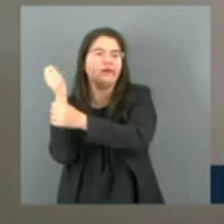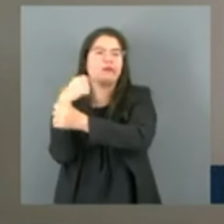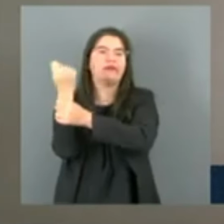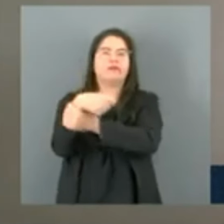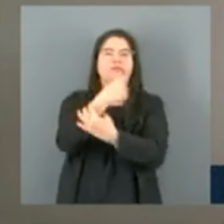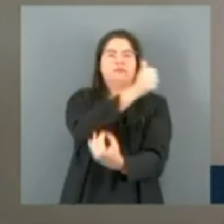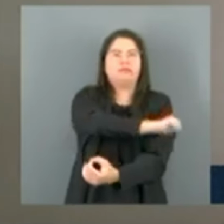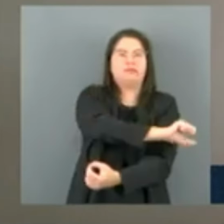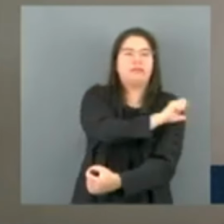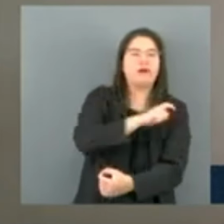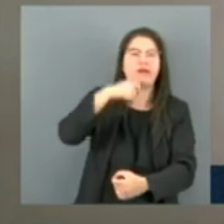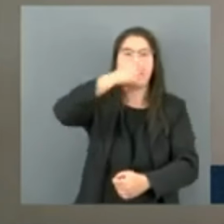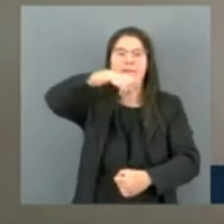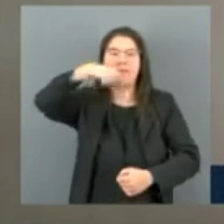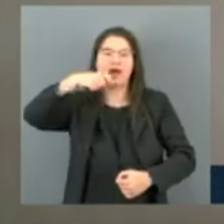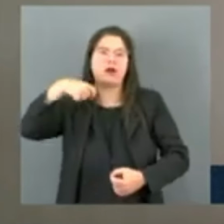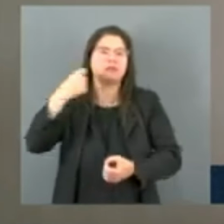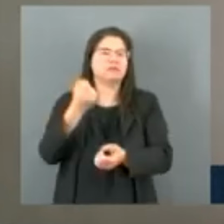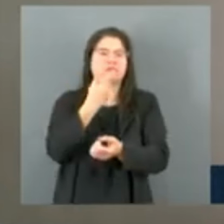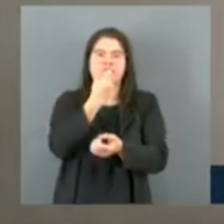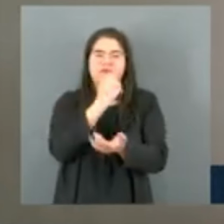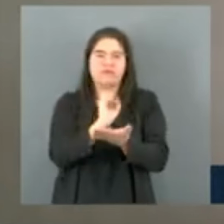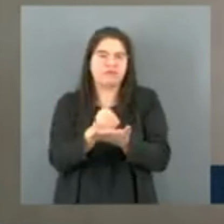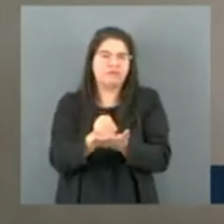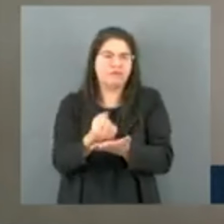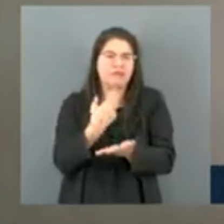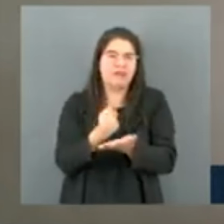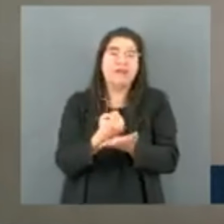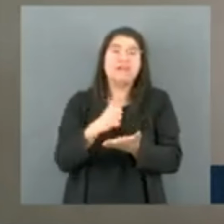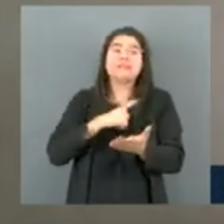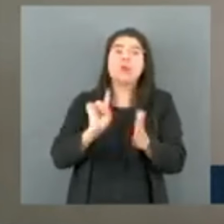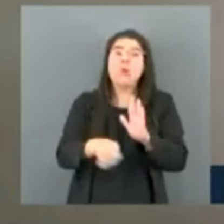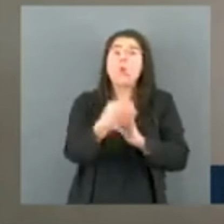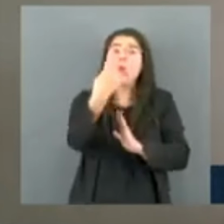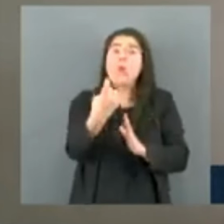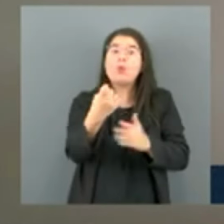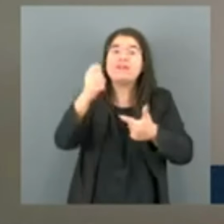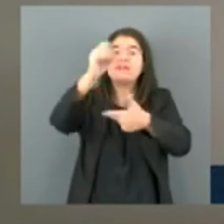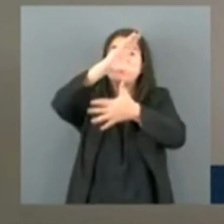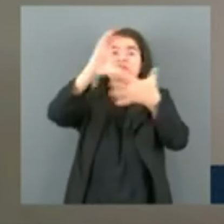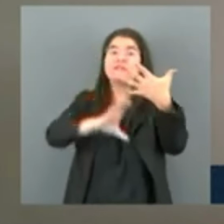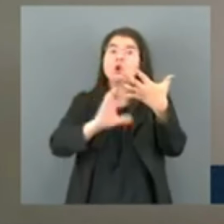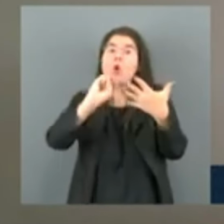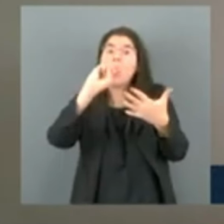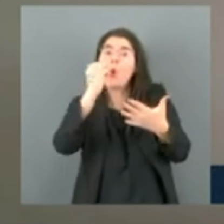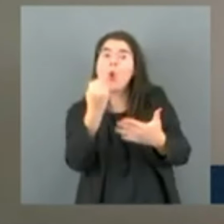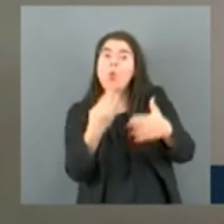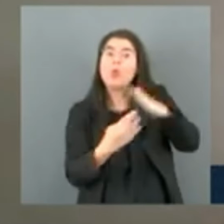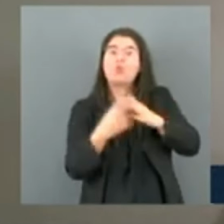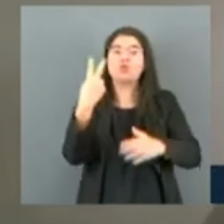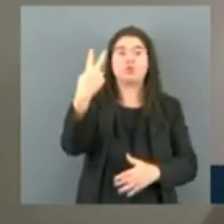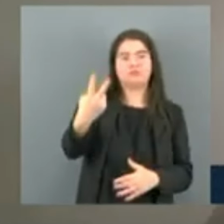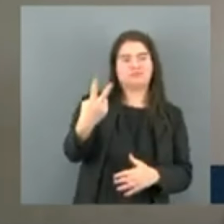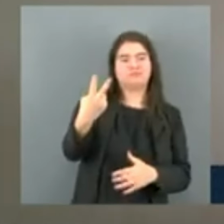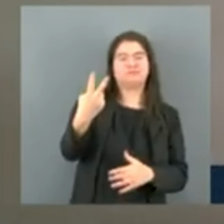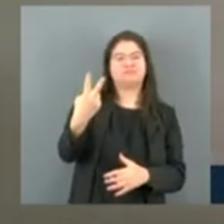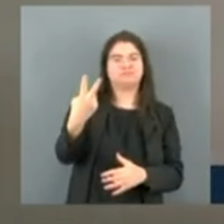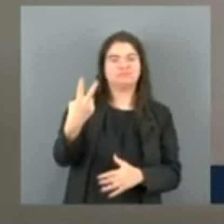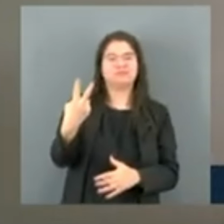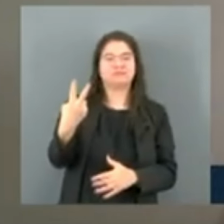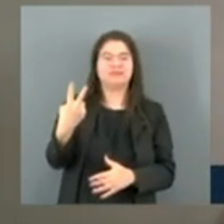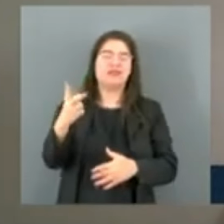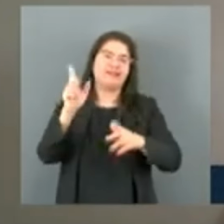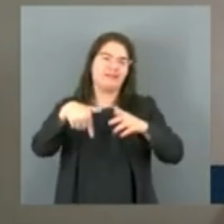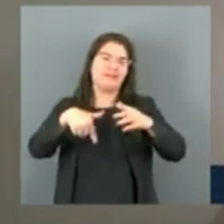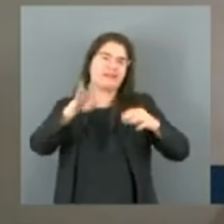enfermagem, odonto, farmácia, todas elas têm uma única categoria ou duas, essas também, cuja qualificação é obtida em técnico